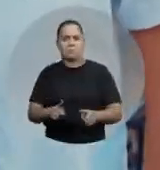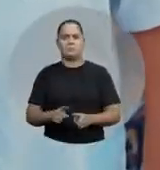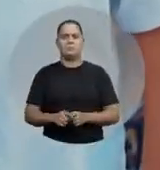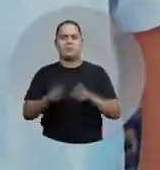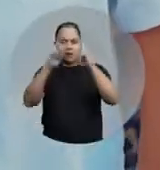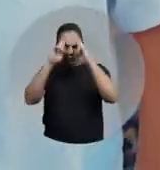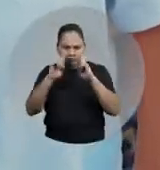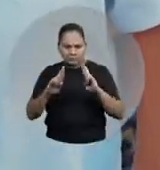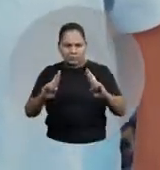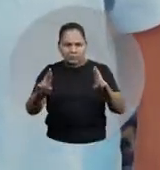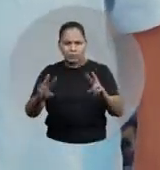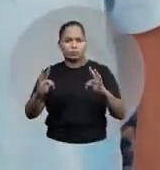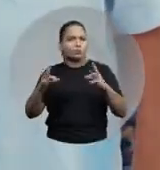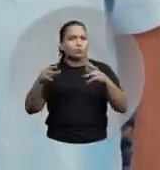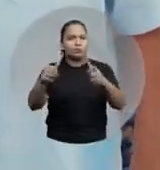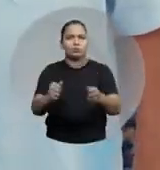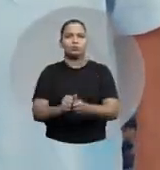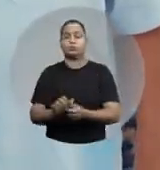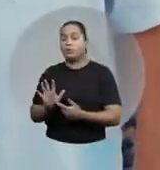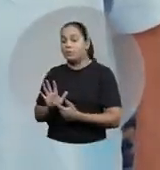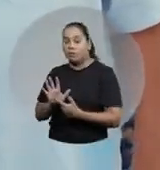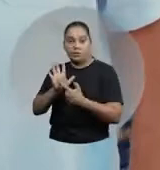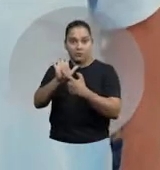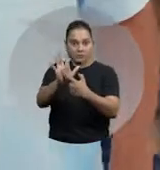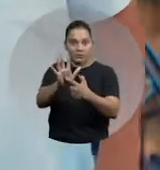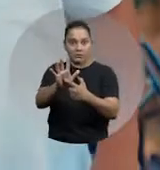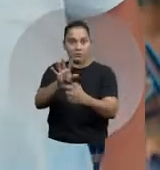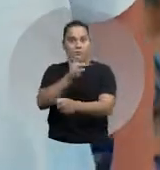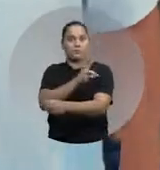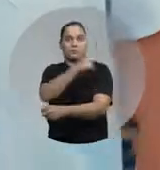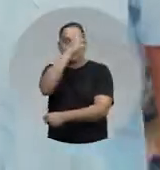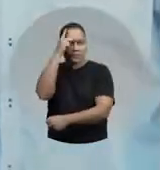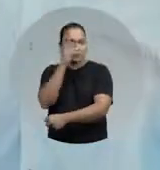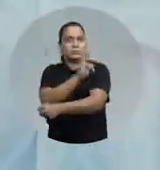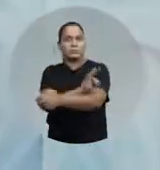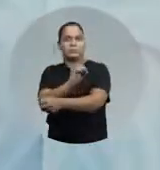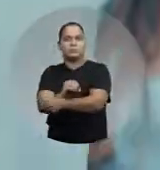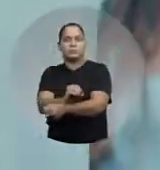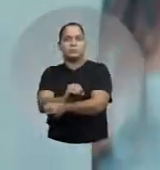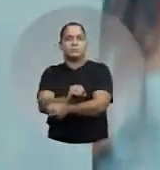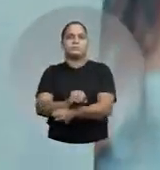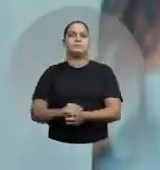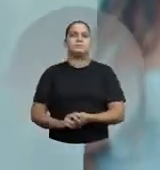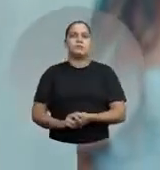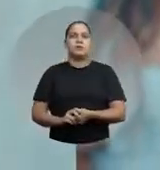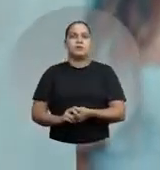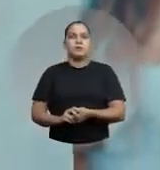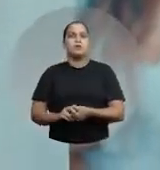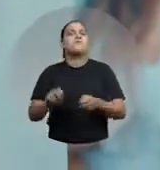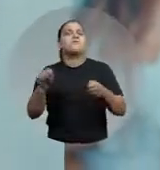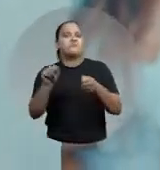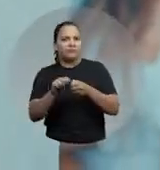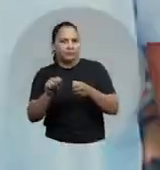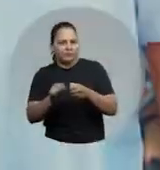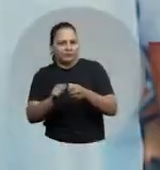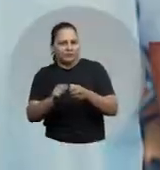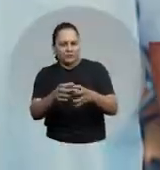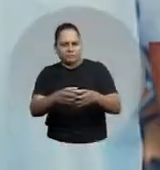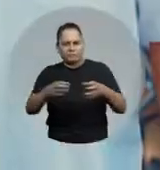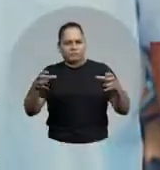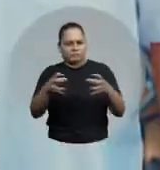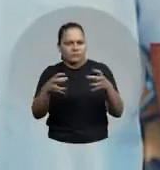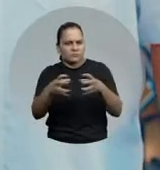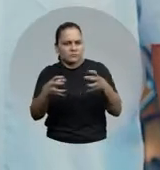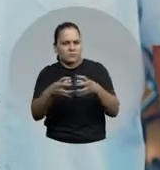respeitando todos e mostrando para os tocantinenses o quanto nós somos capazes de fazer uma grande equipe e de fazer